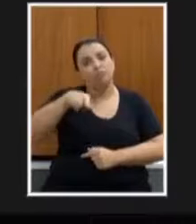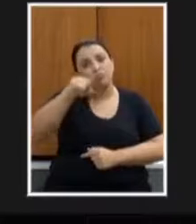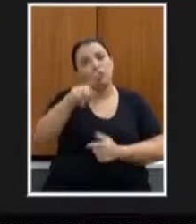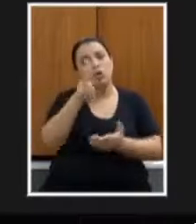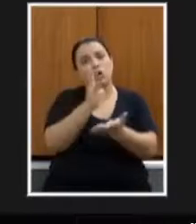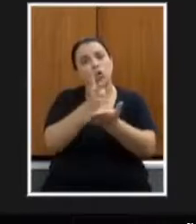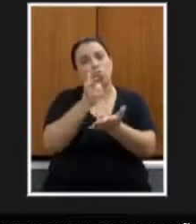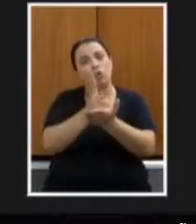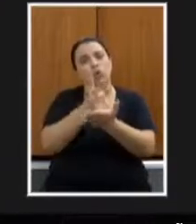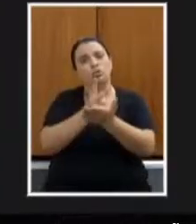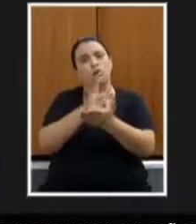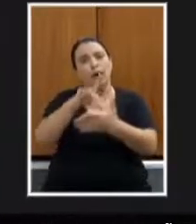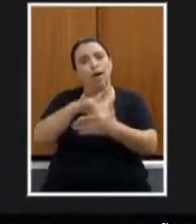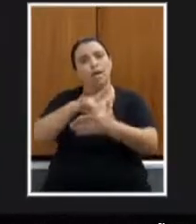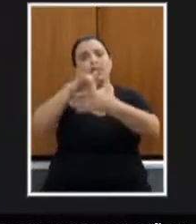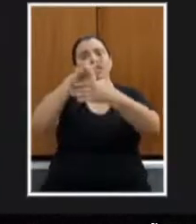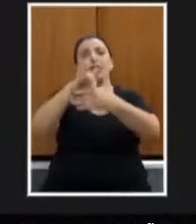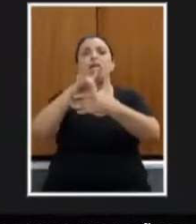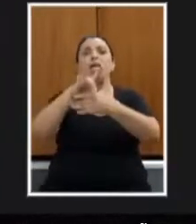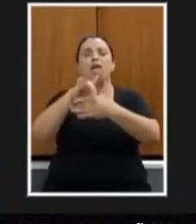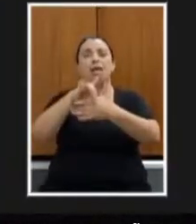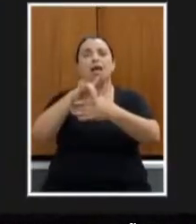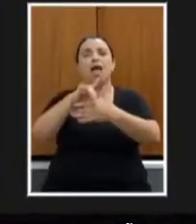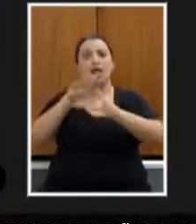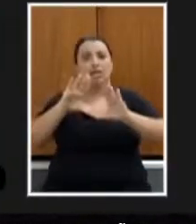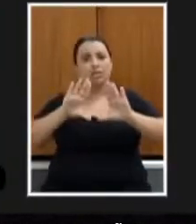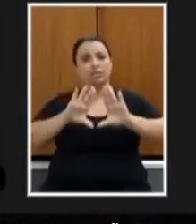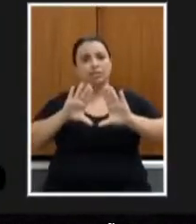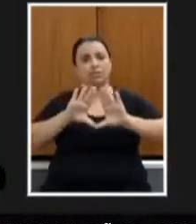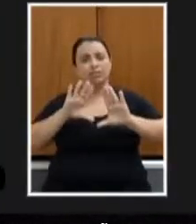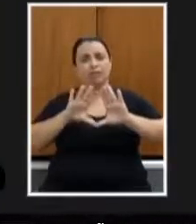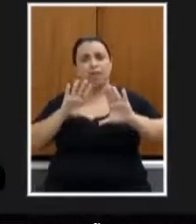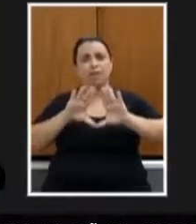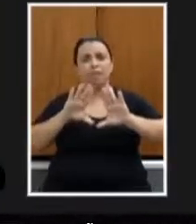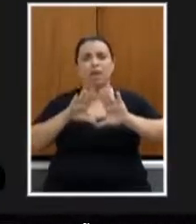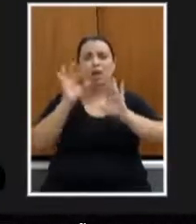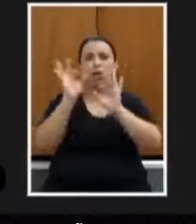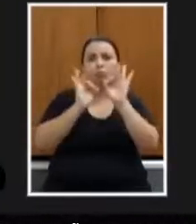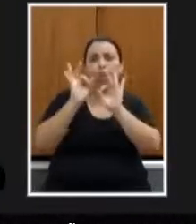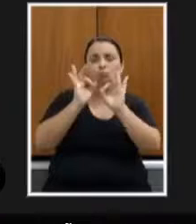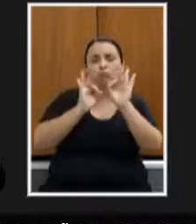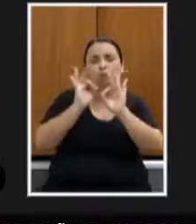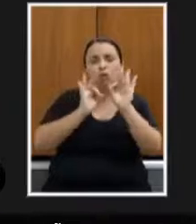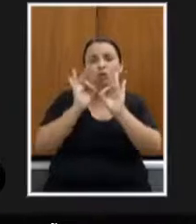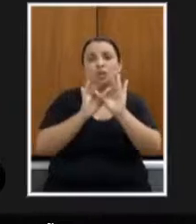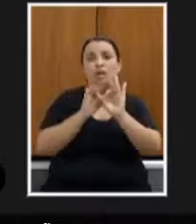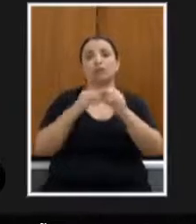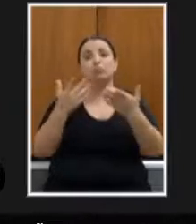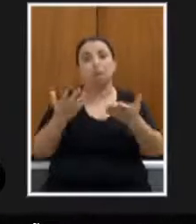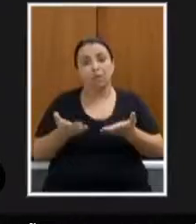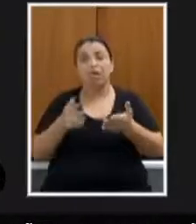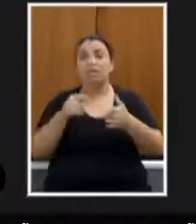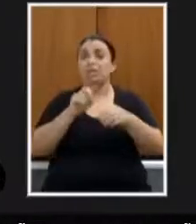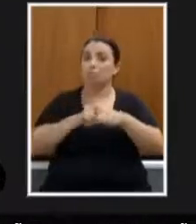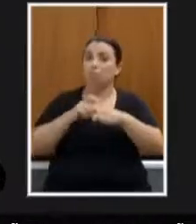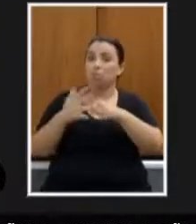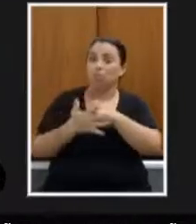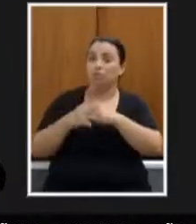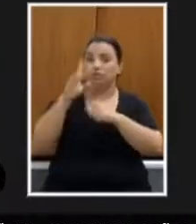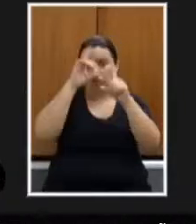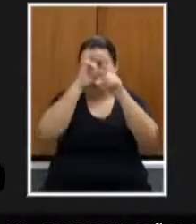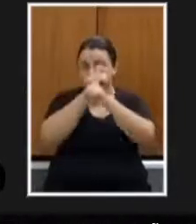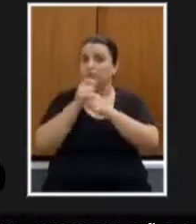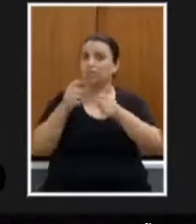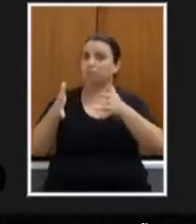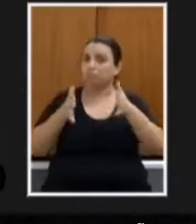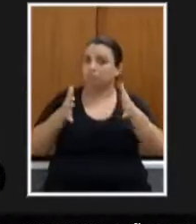comandar os destinos da nossa querida Assembleia. Vossa Excelência demonstrando aí, num momento tão difícil de pandemia, como